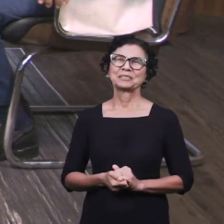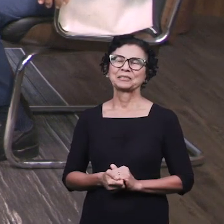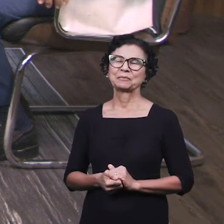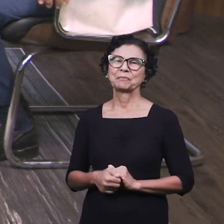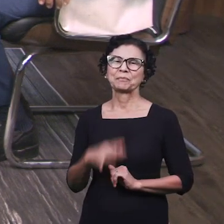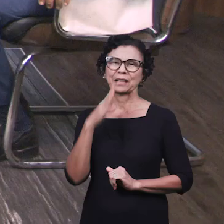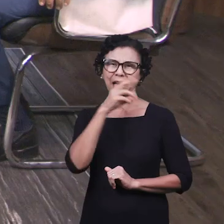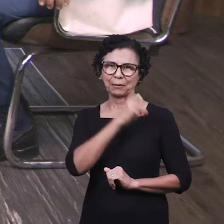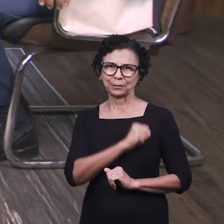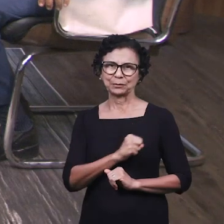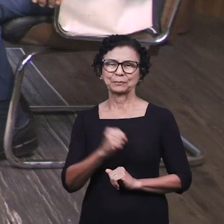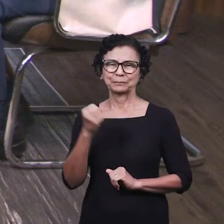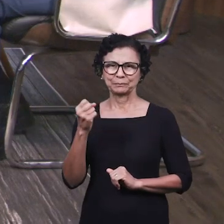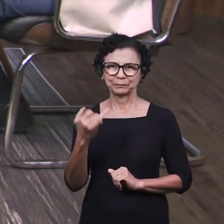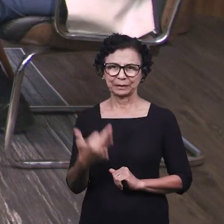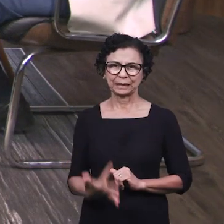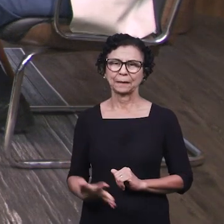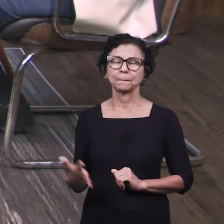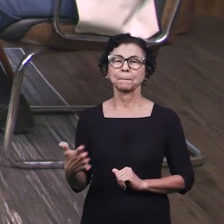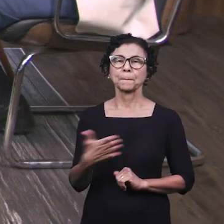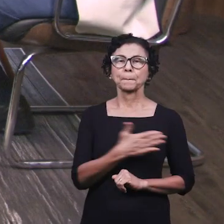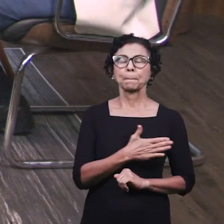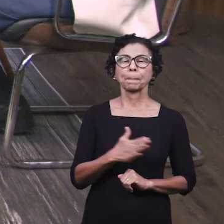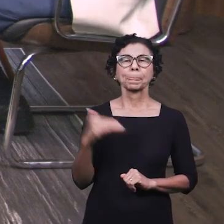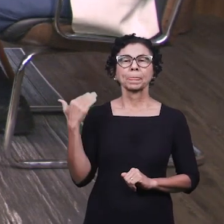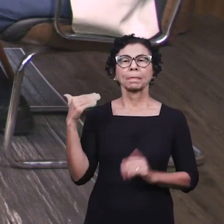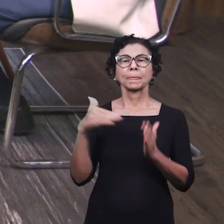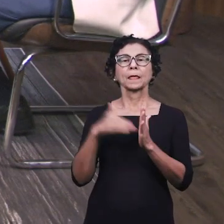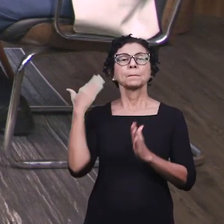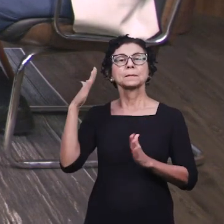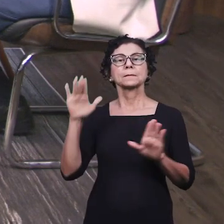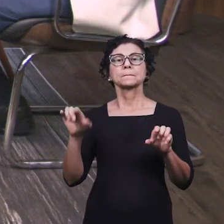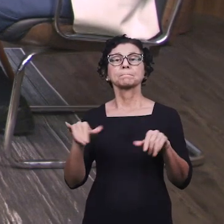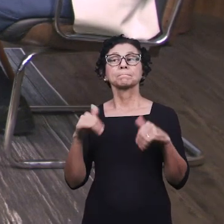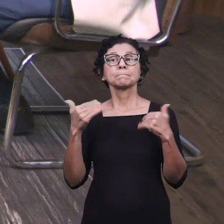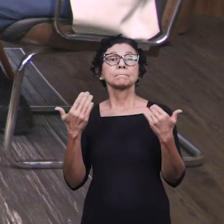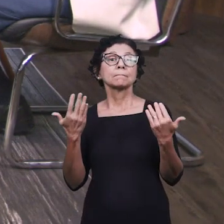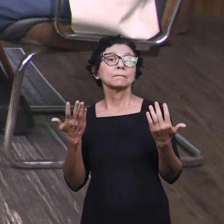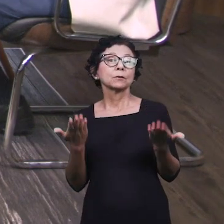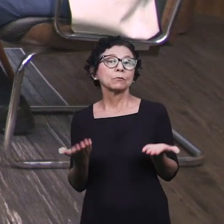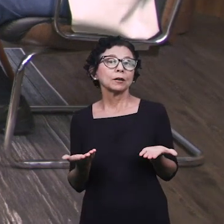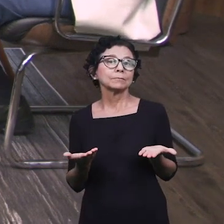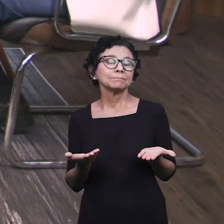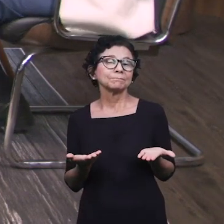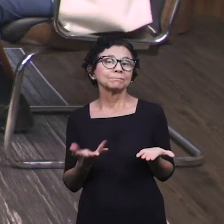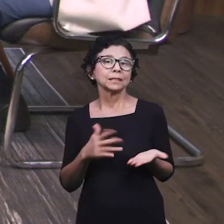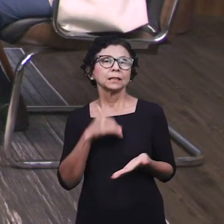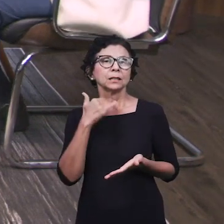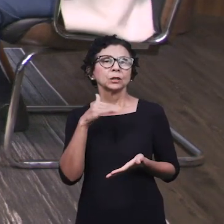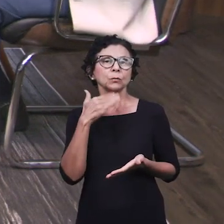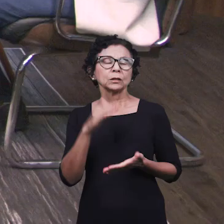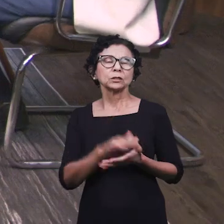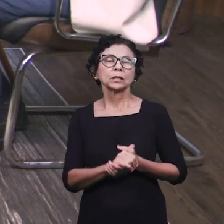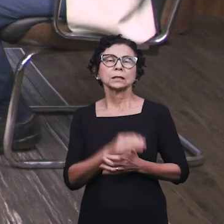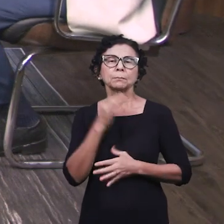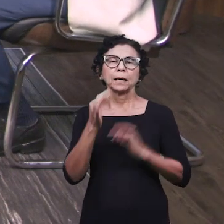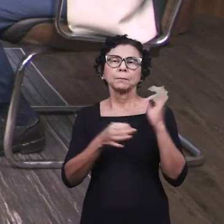abordar rapidamente aqui. Então, qual será a última mensagem? Ele já falou, não adianta